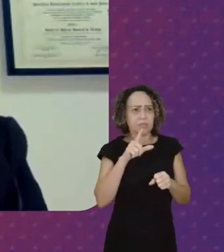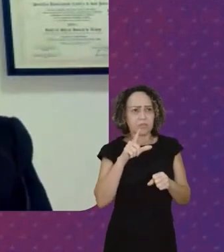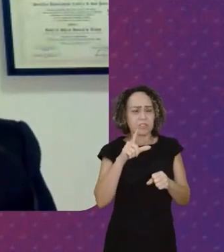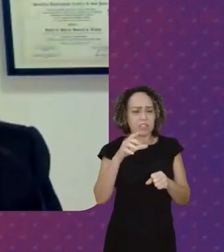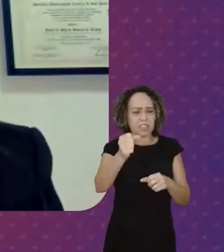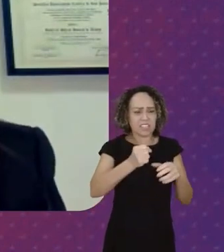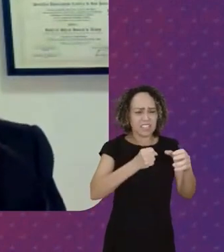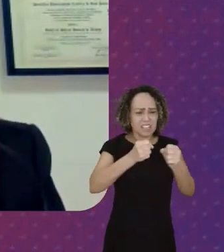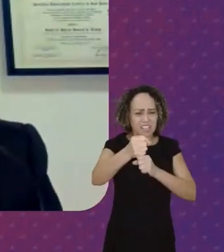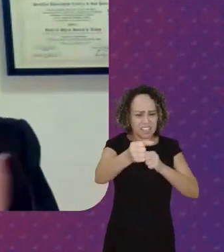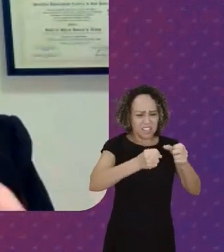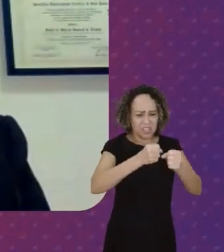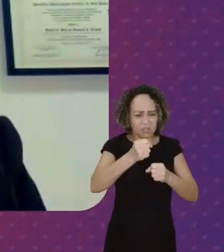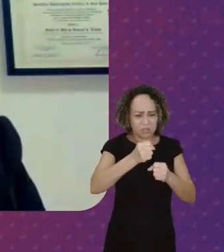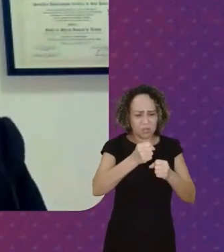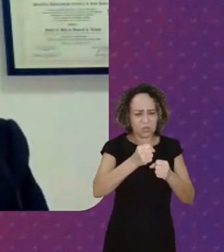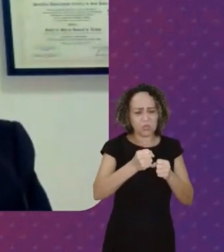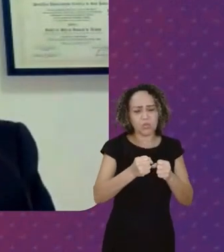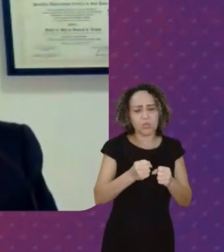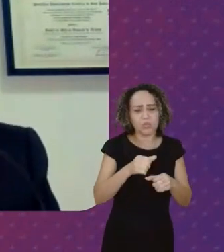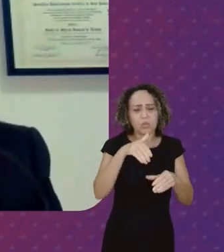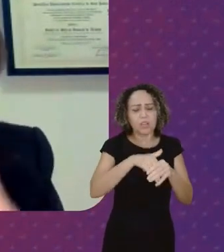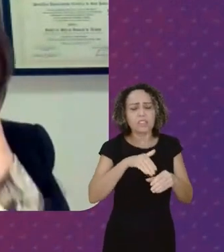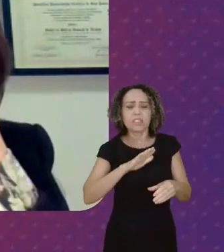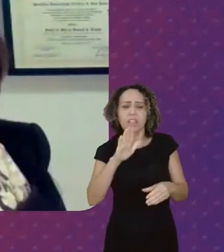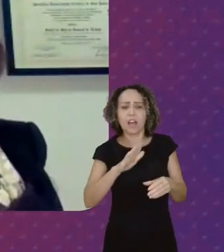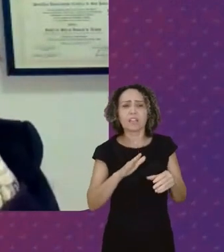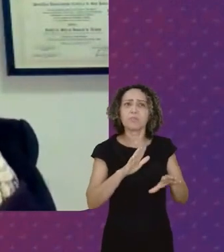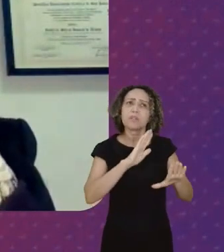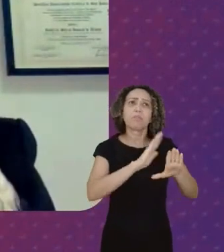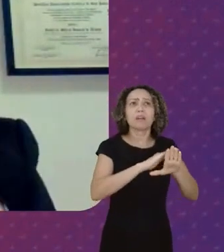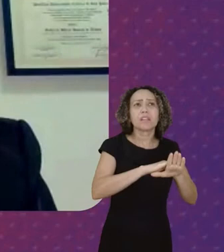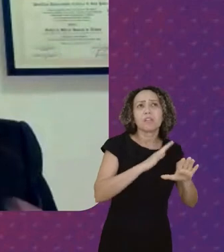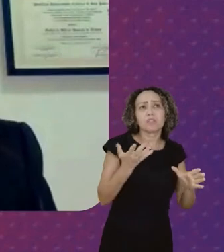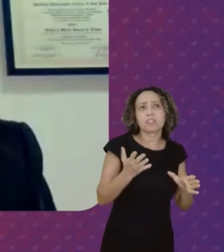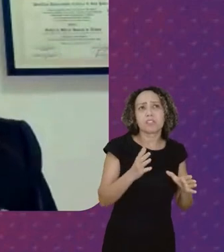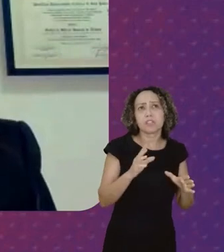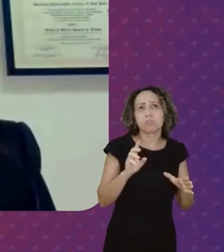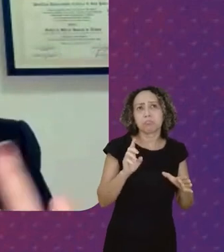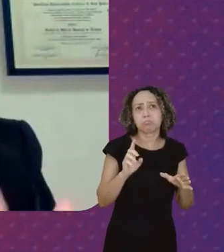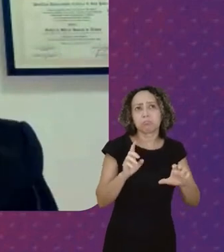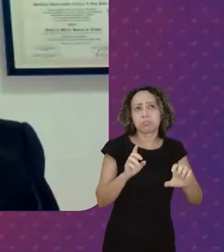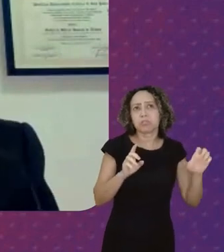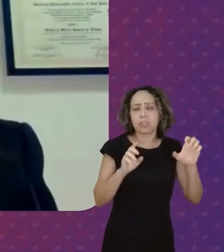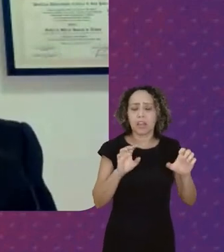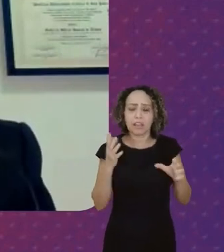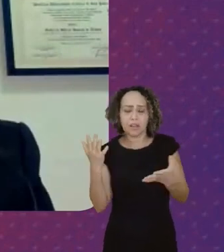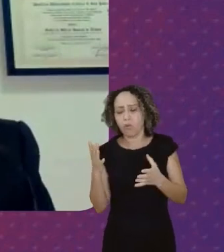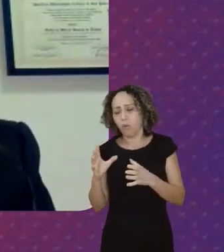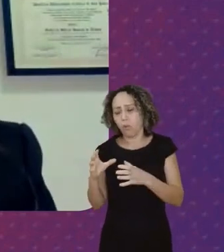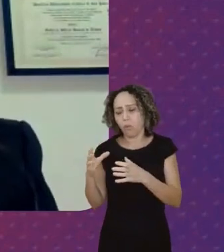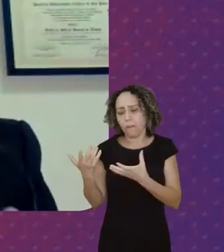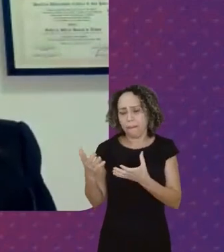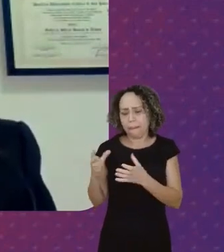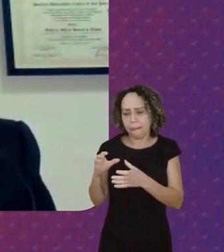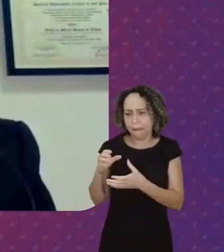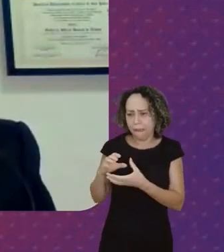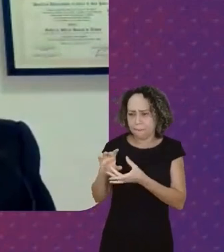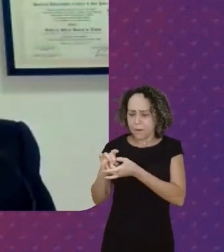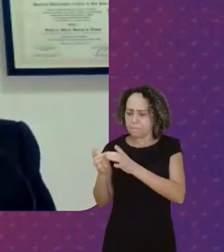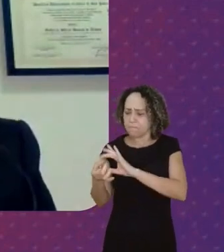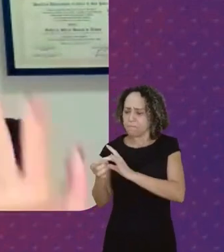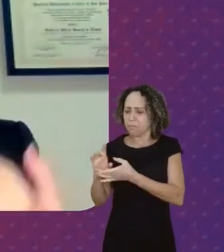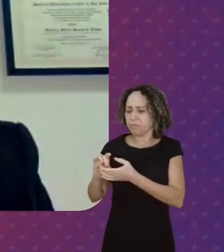né? Então, ou vice-versa, candidatos de ideologia de direita, né, pela lógica proporcional, puxadores de